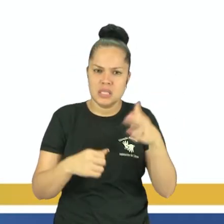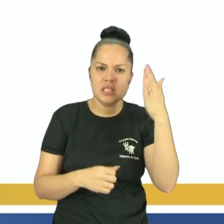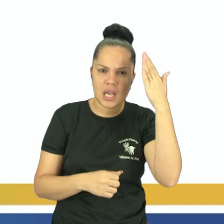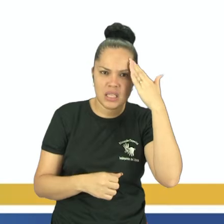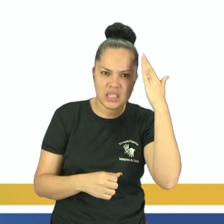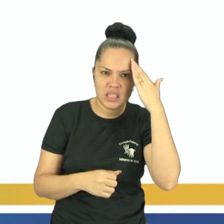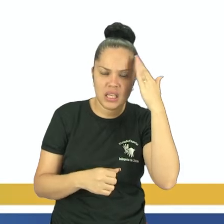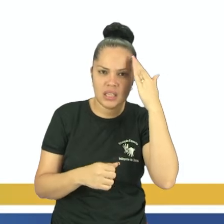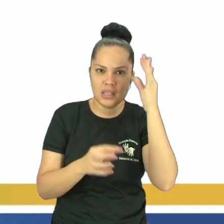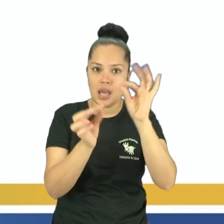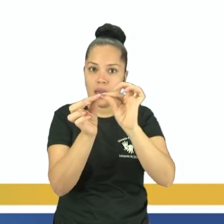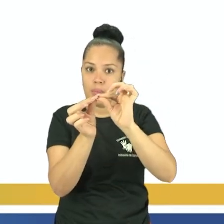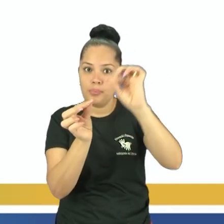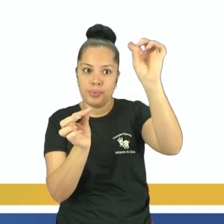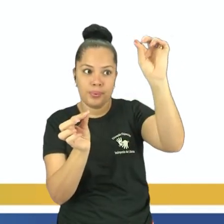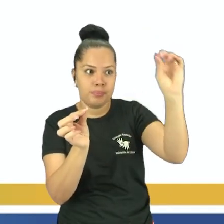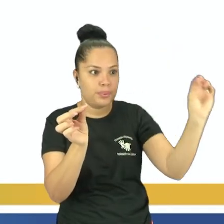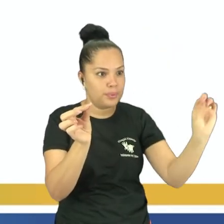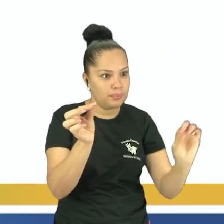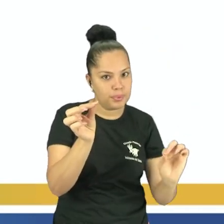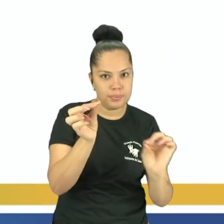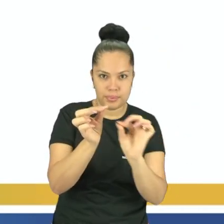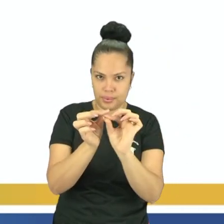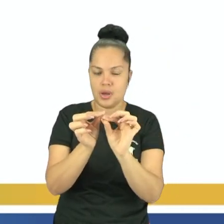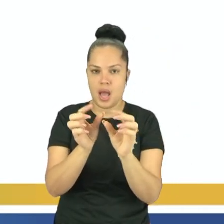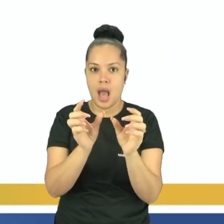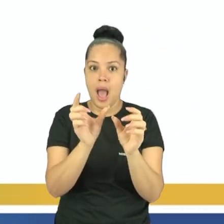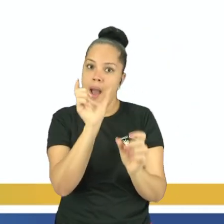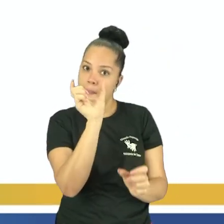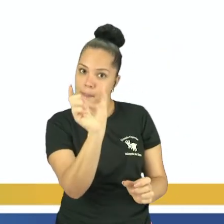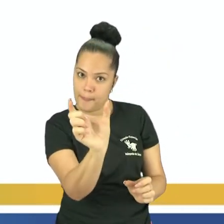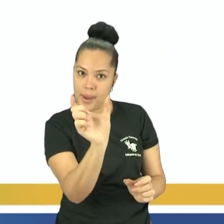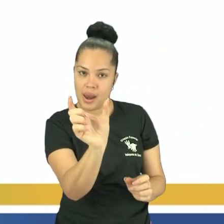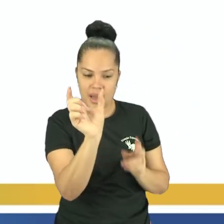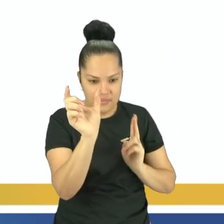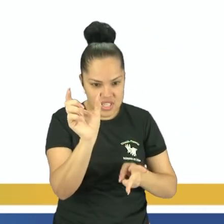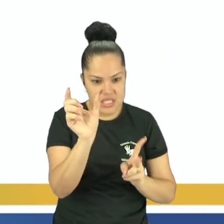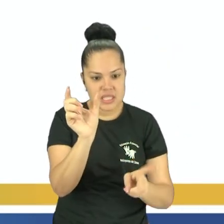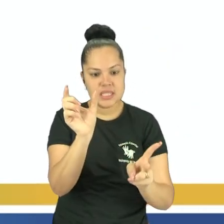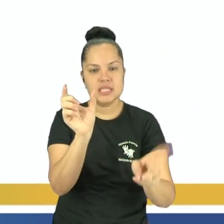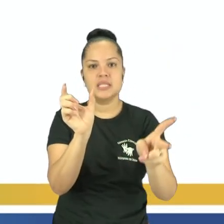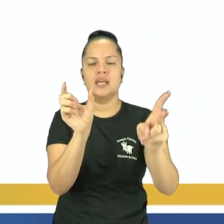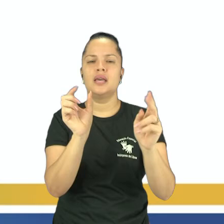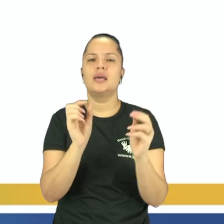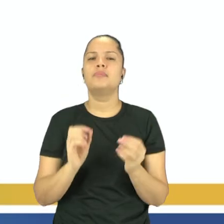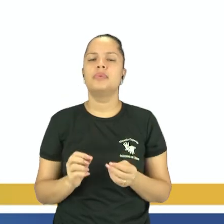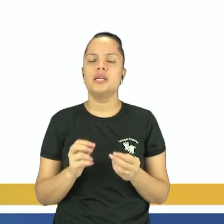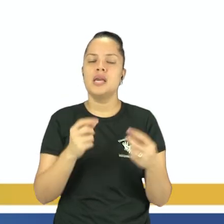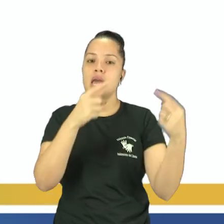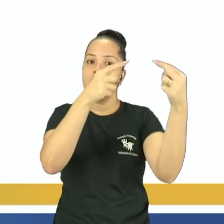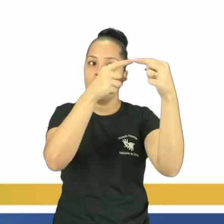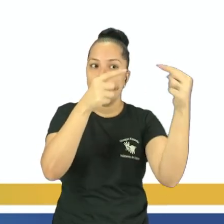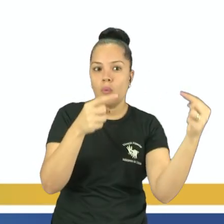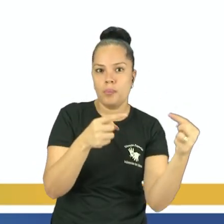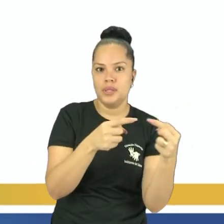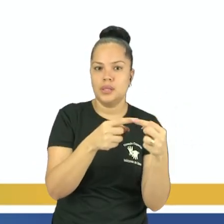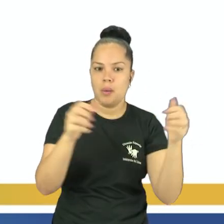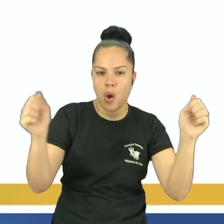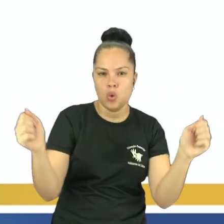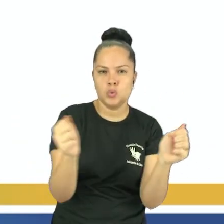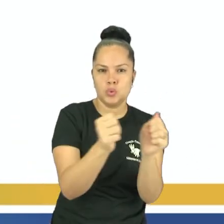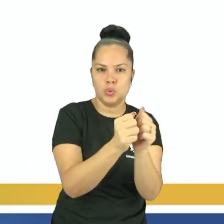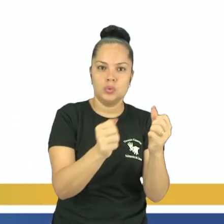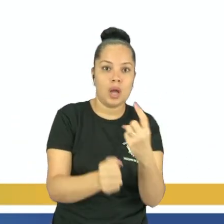do triângulo e do quadrilátero, gente, a formação da palavra ela sempre se dá do mesmo jeito, né? Como que forma a palavra? Eu junto o número de